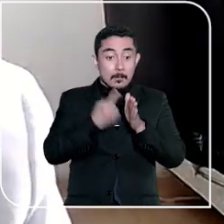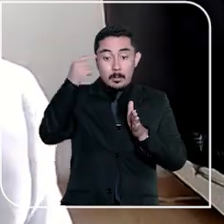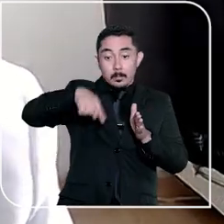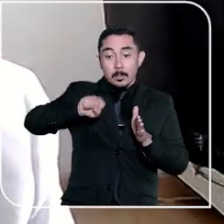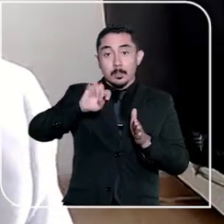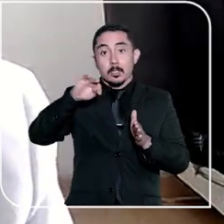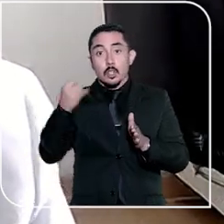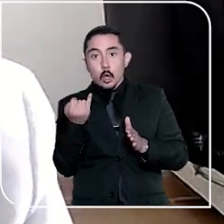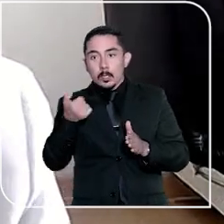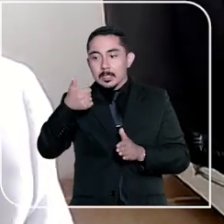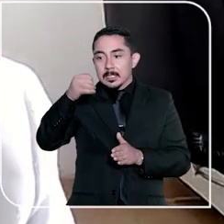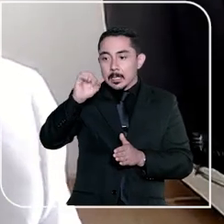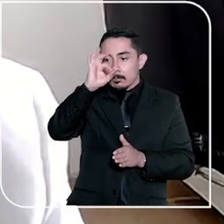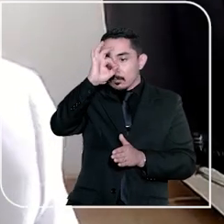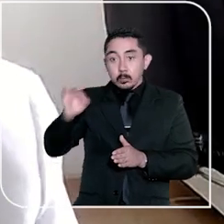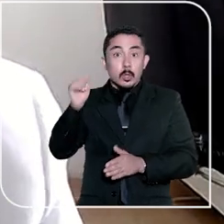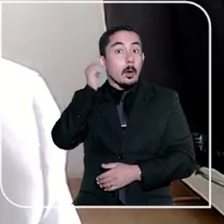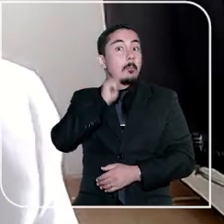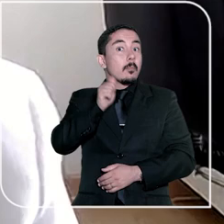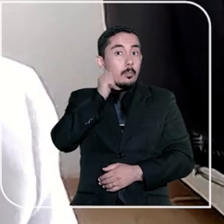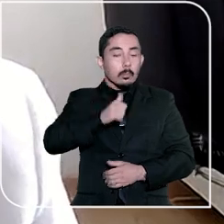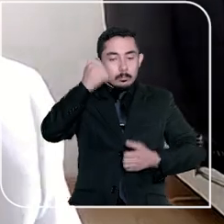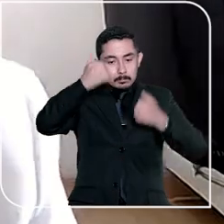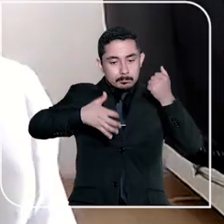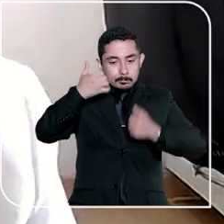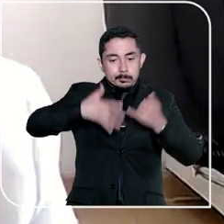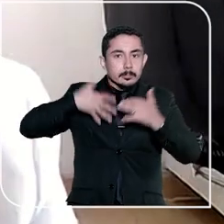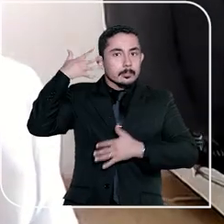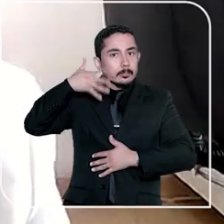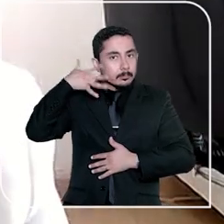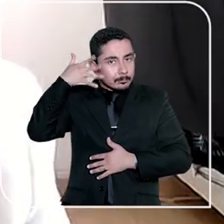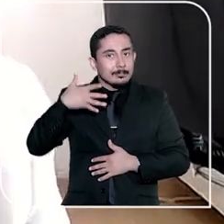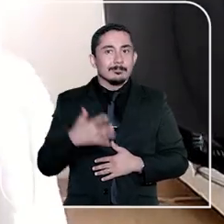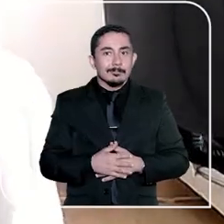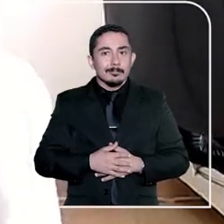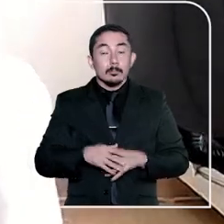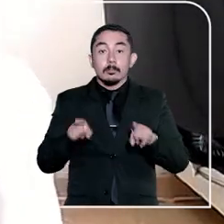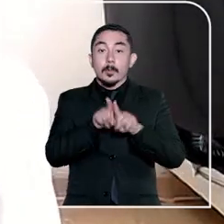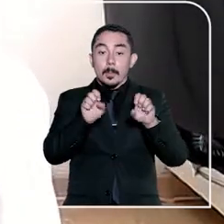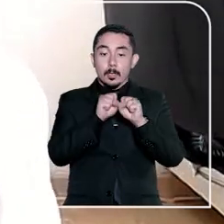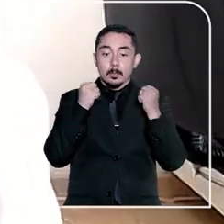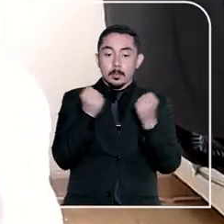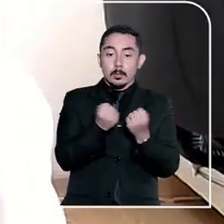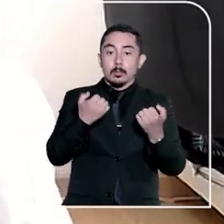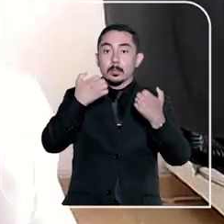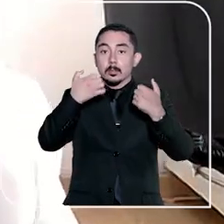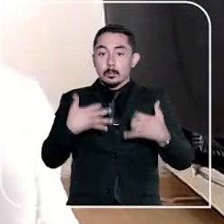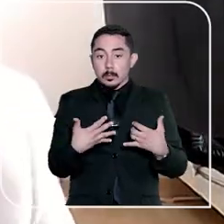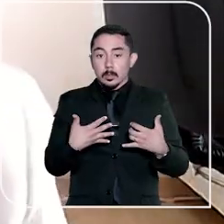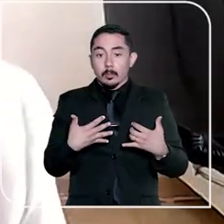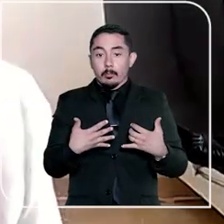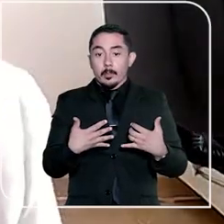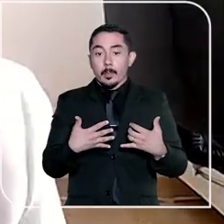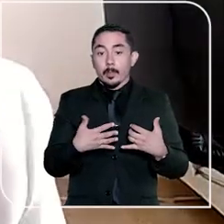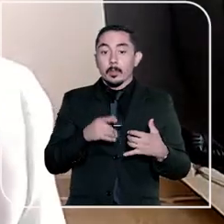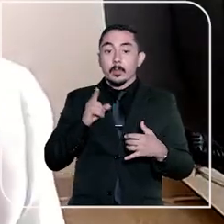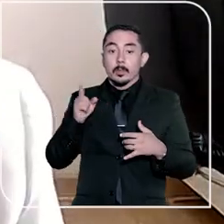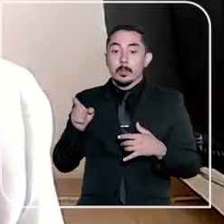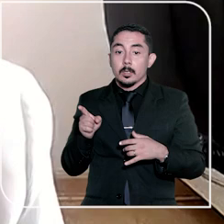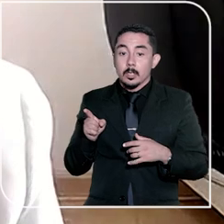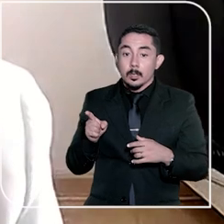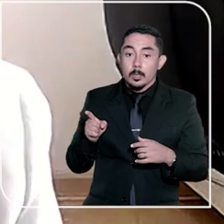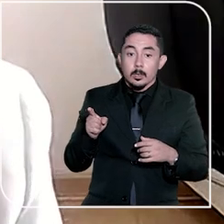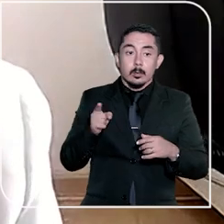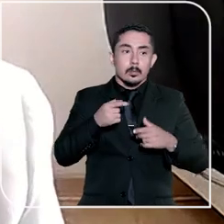formado por palestrantes 100% do sexo feminino ainda o seminário foi concebido